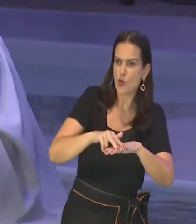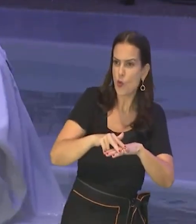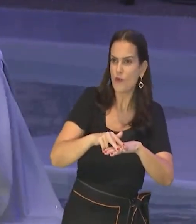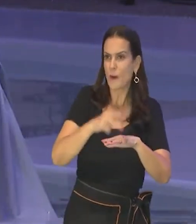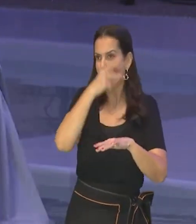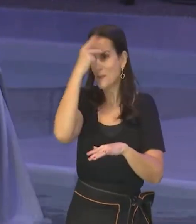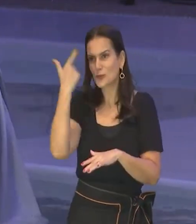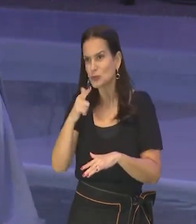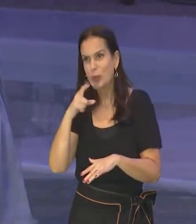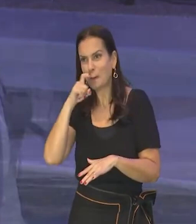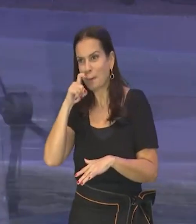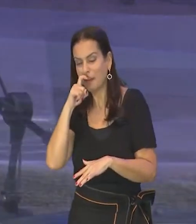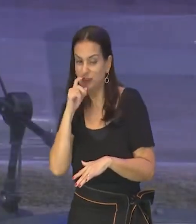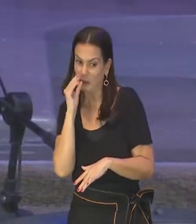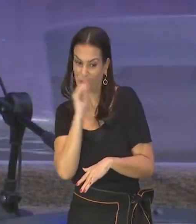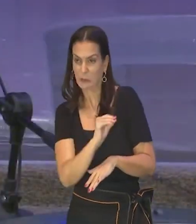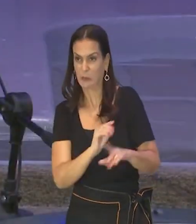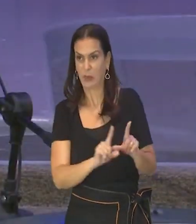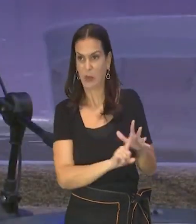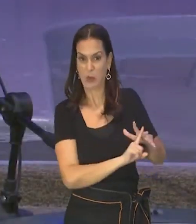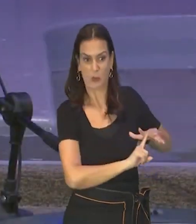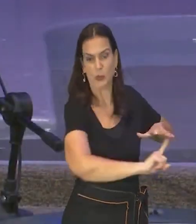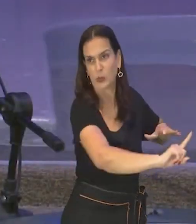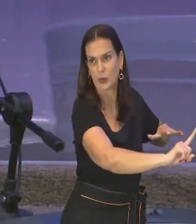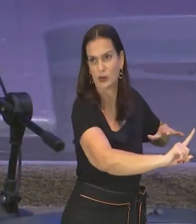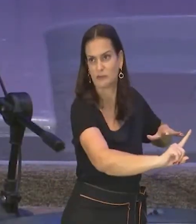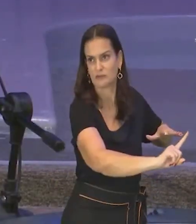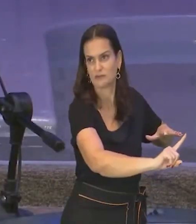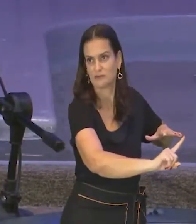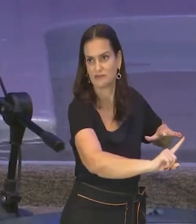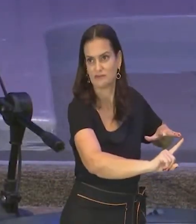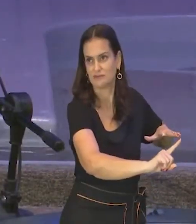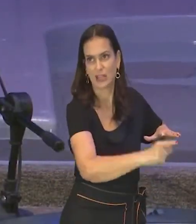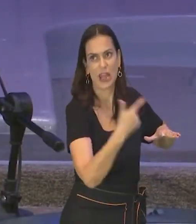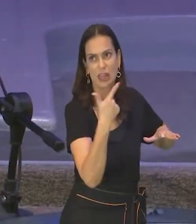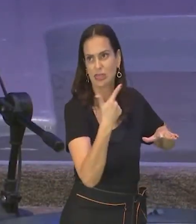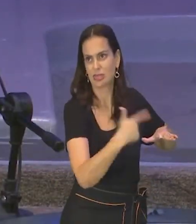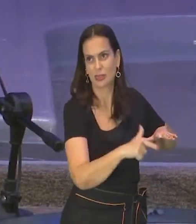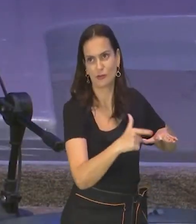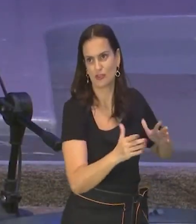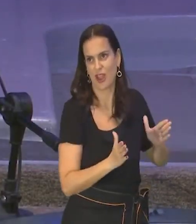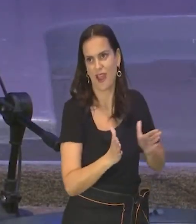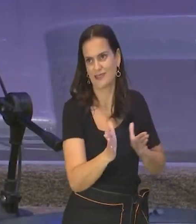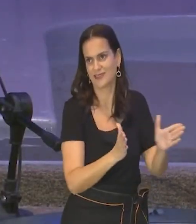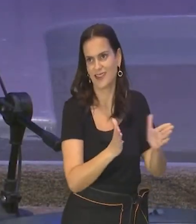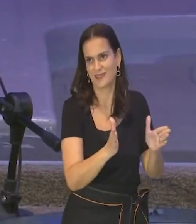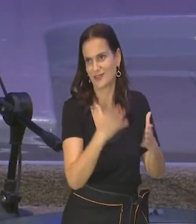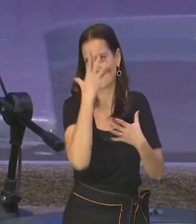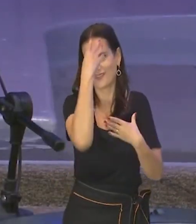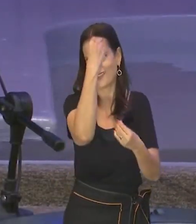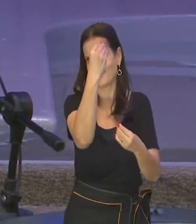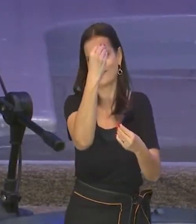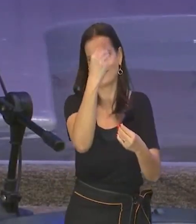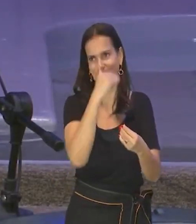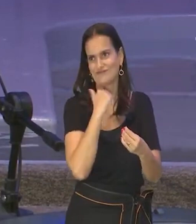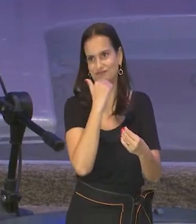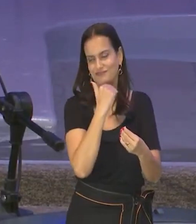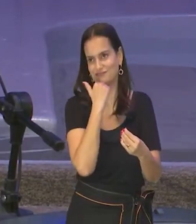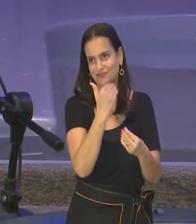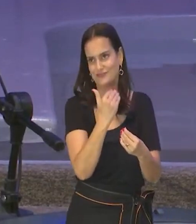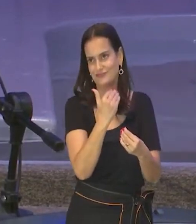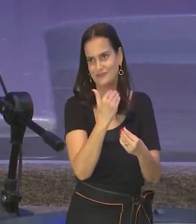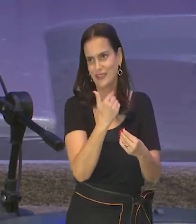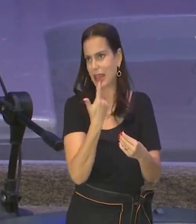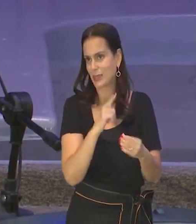eram pessoas desprezadas, eram pessoas que não tinham acesso, vamos dizer assim, à fé, inclusive dentro